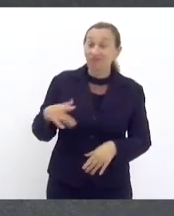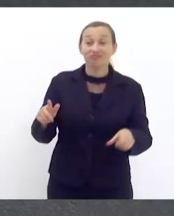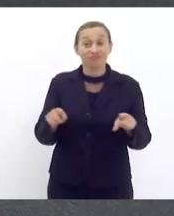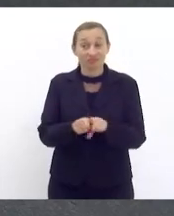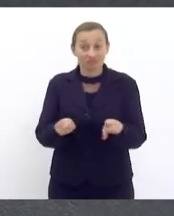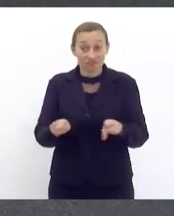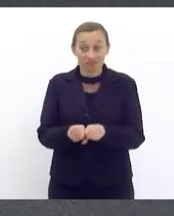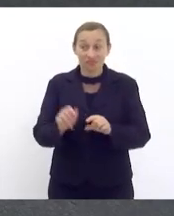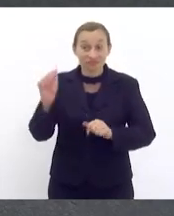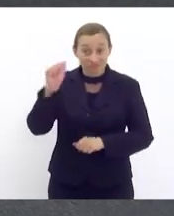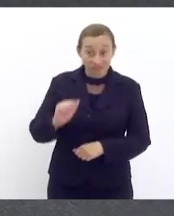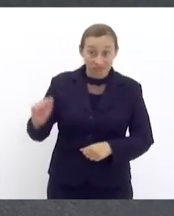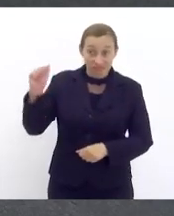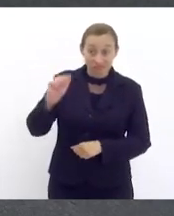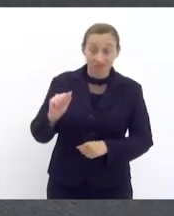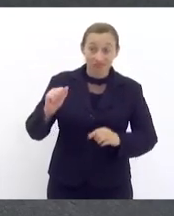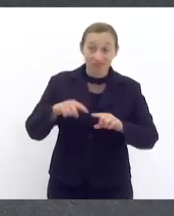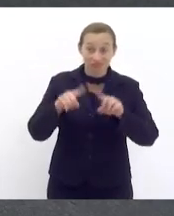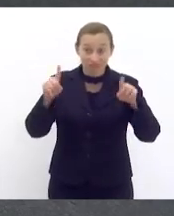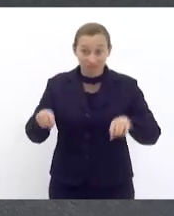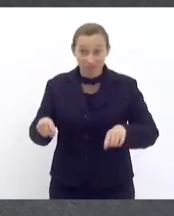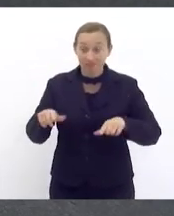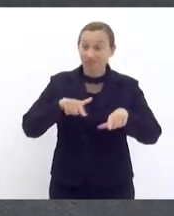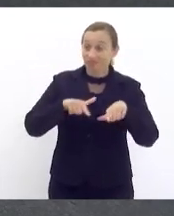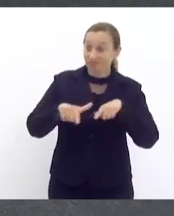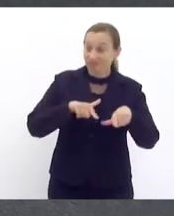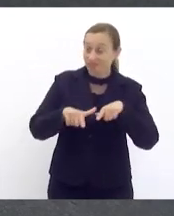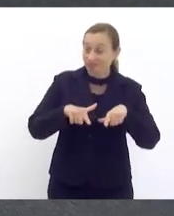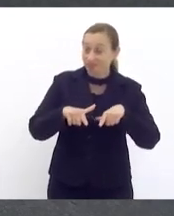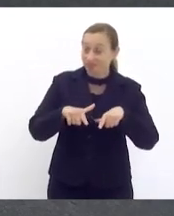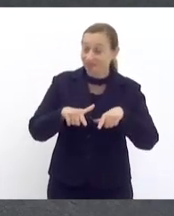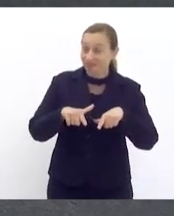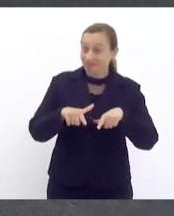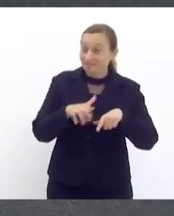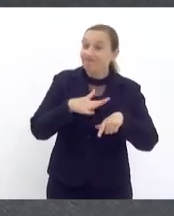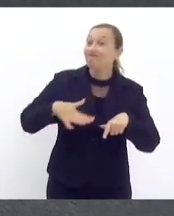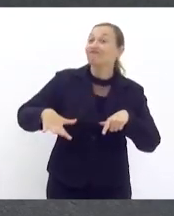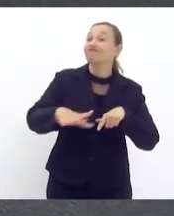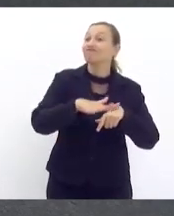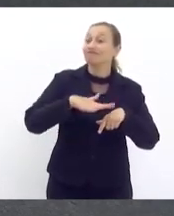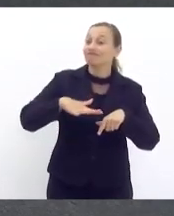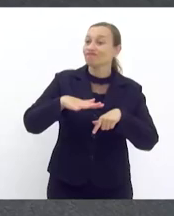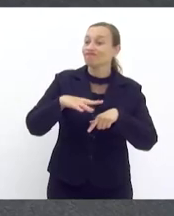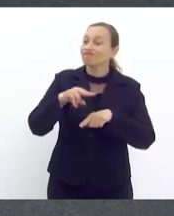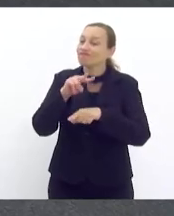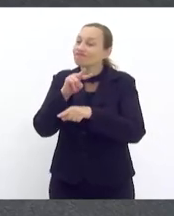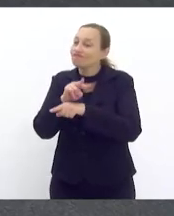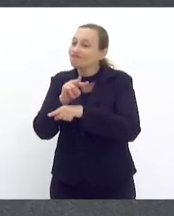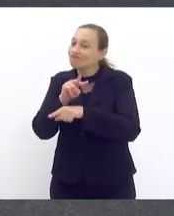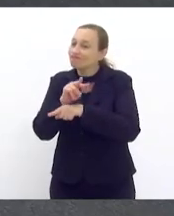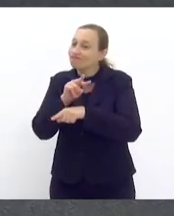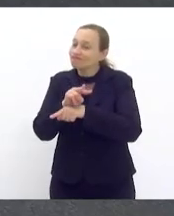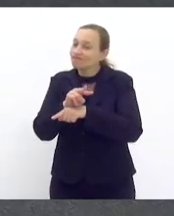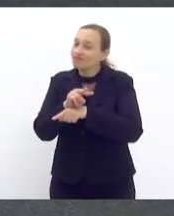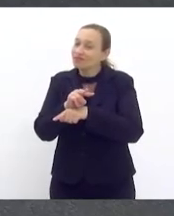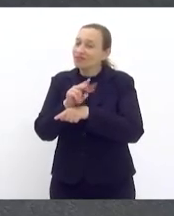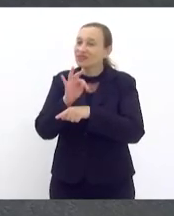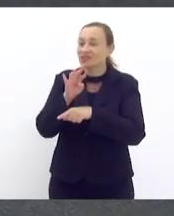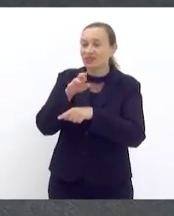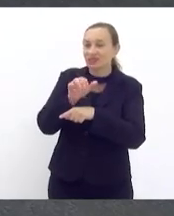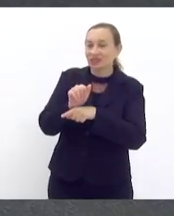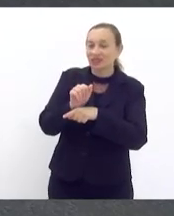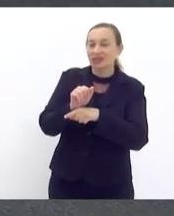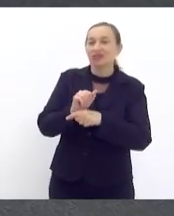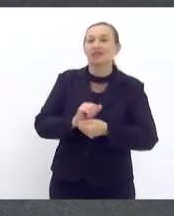da associação de servidores que trabalham na no na área da vigilância sanitária e apresente